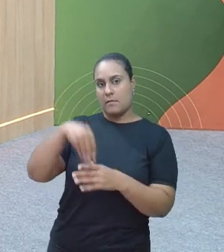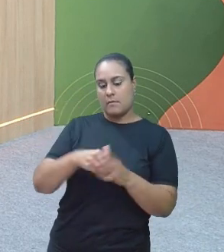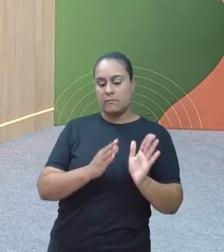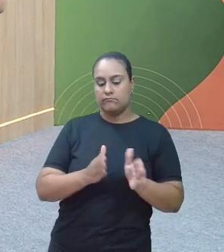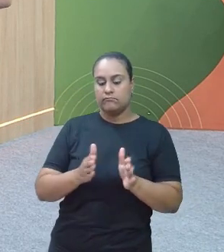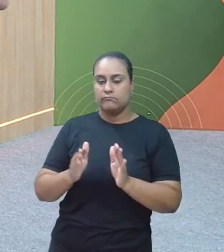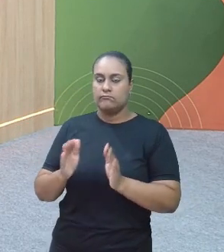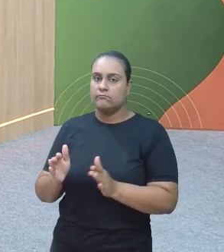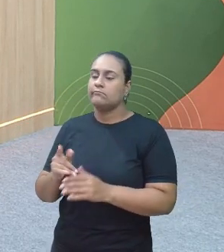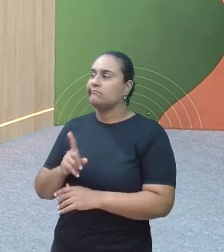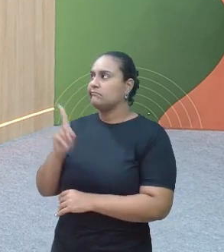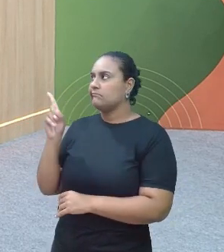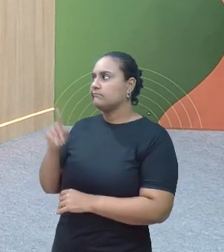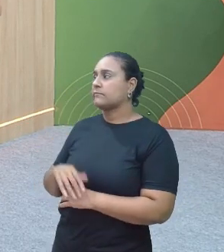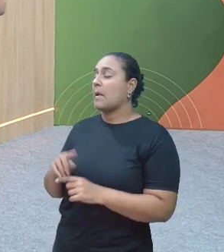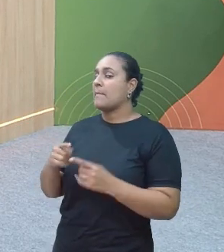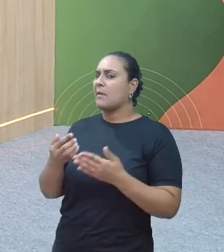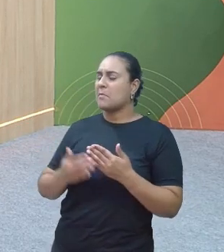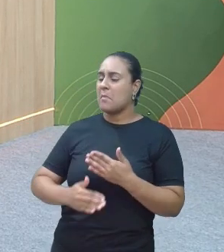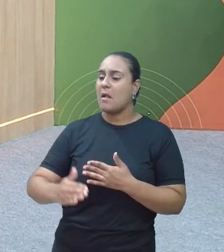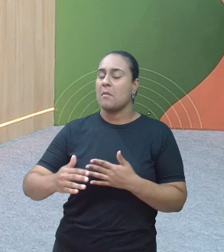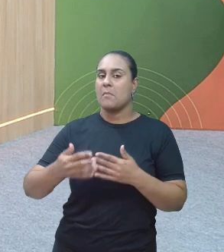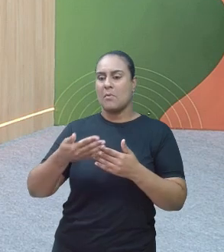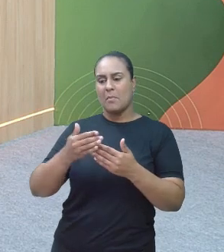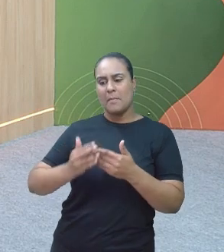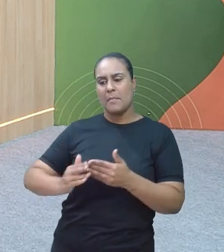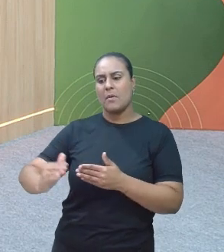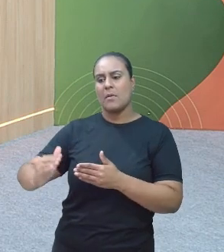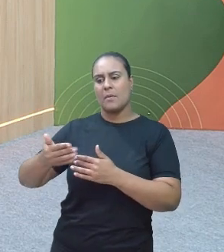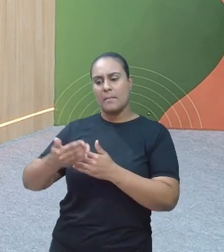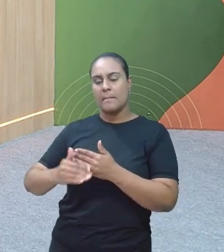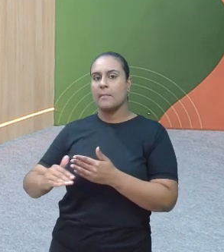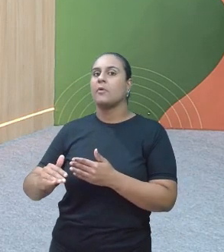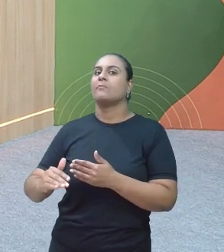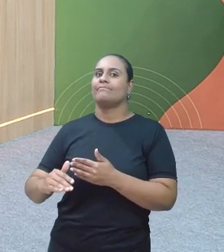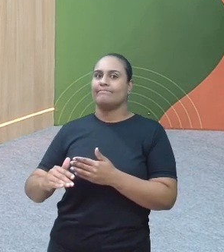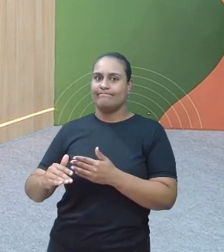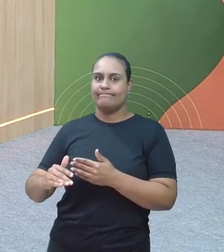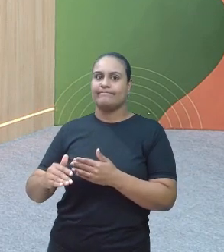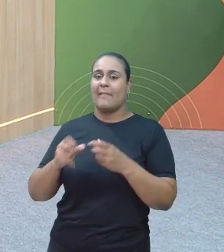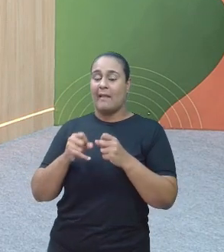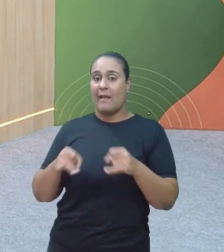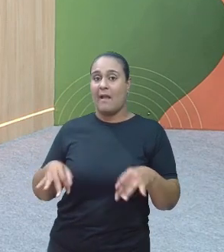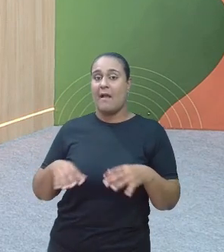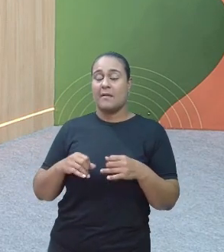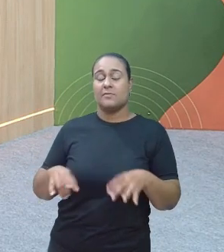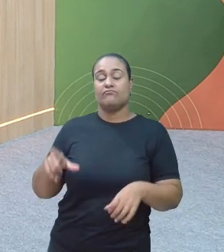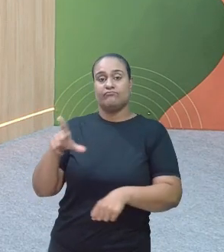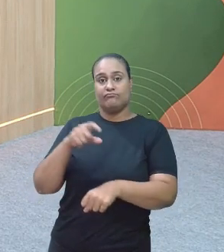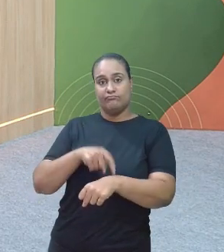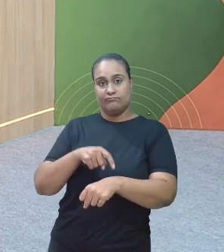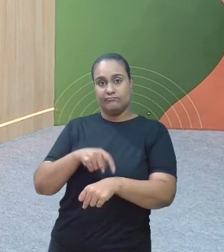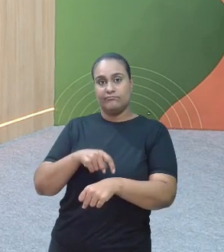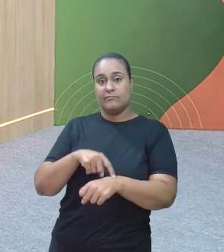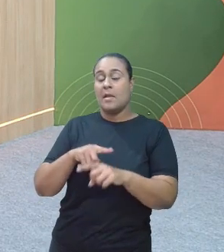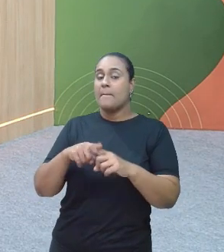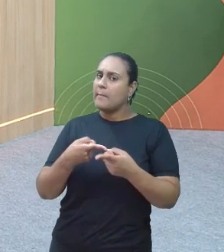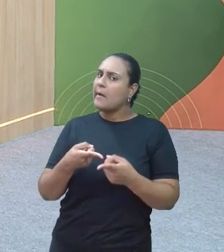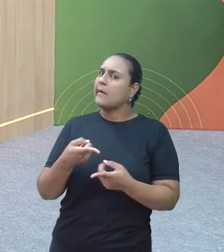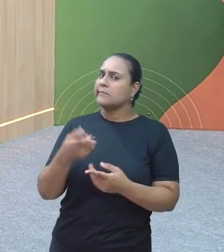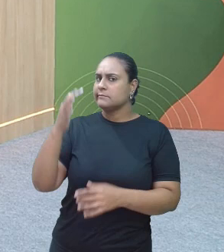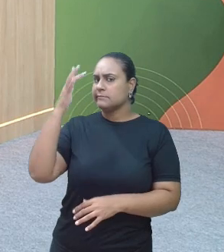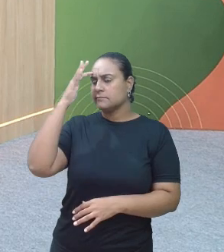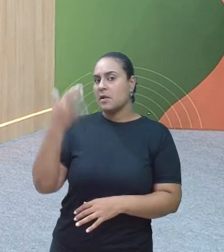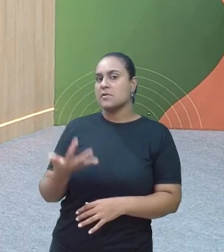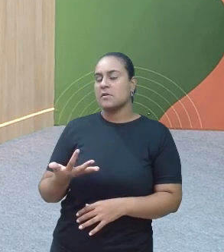do próximo para o próximo para o próximo, você gasta muito tempo, mas você consegue chegar lá, tá certo?